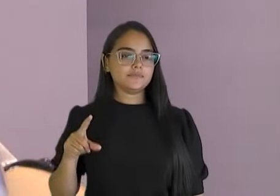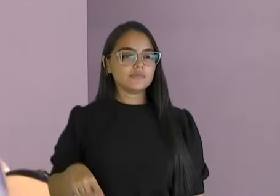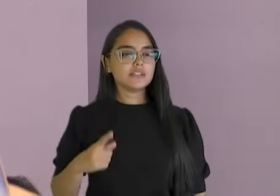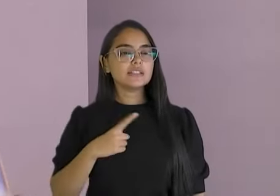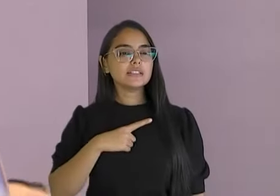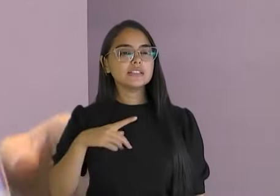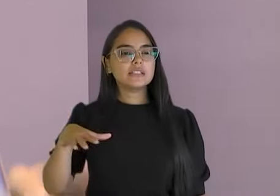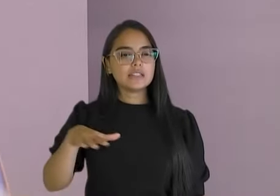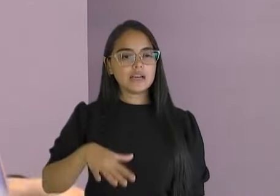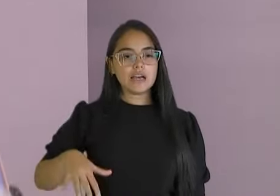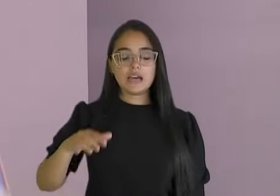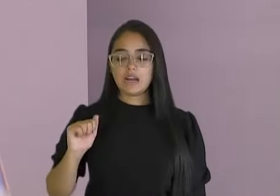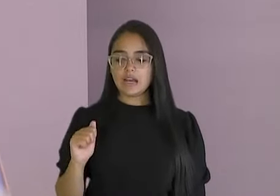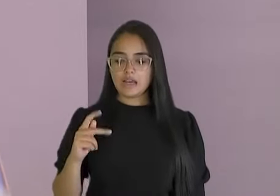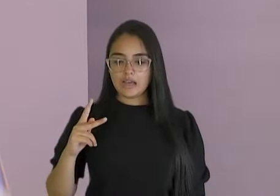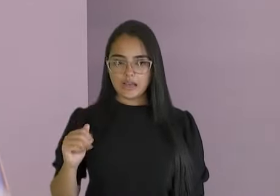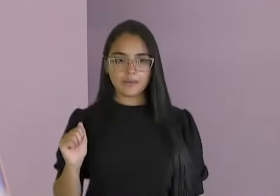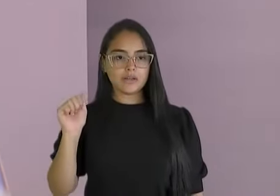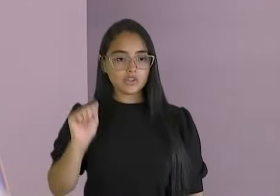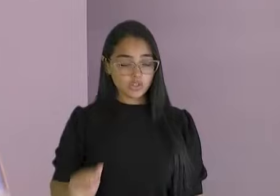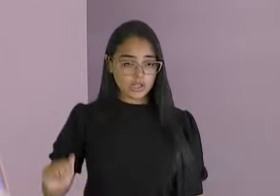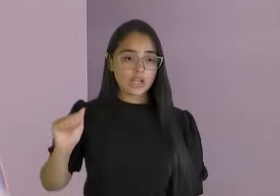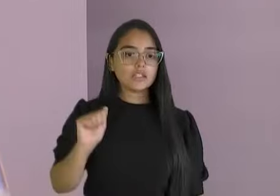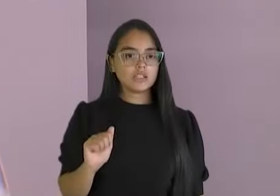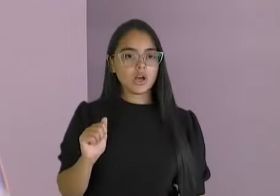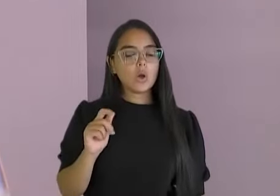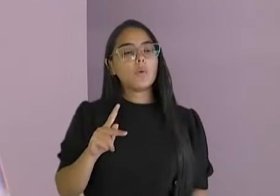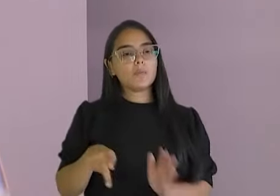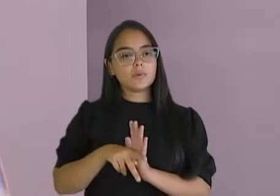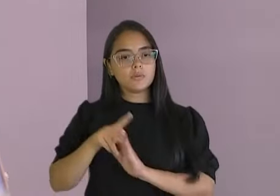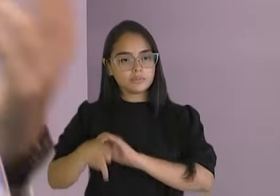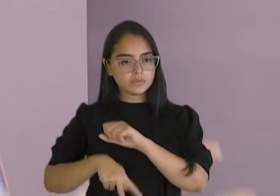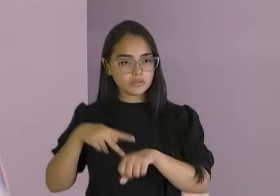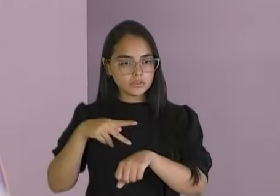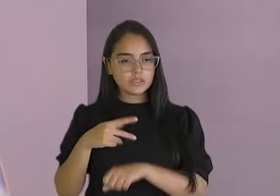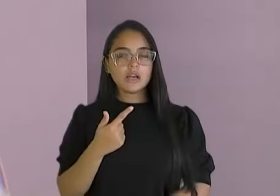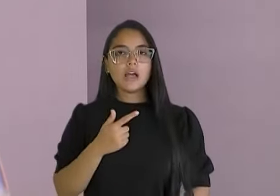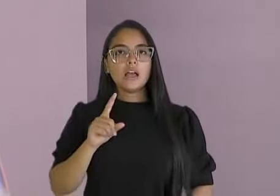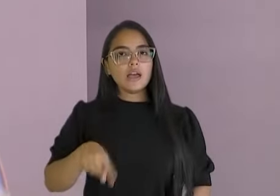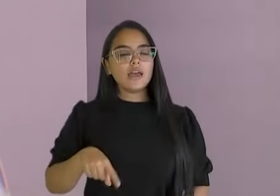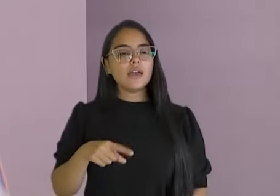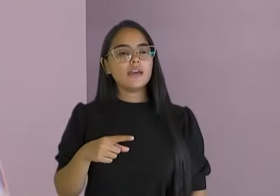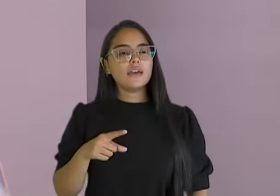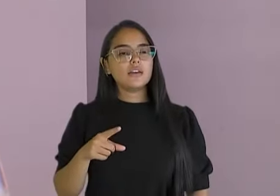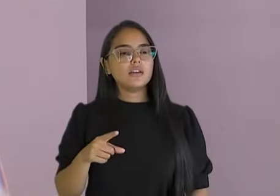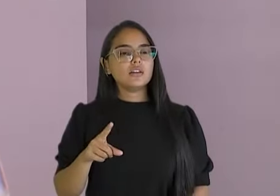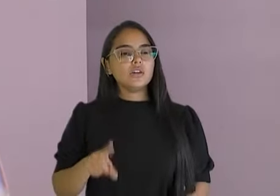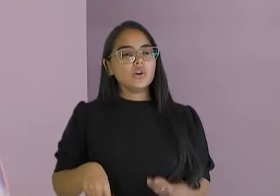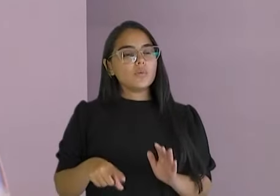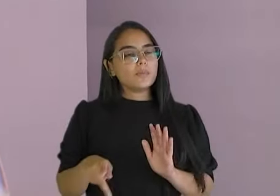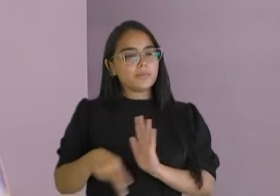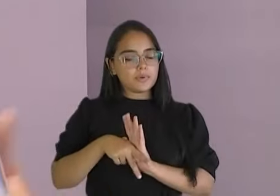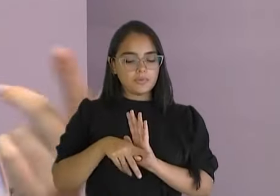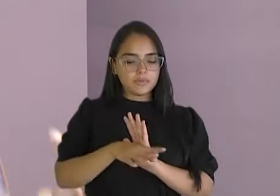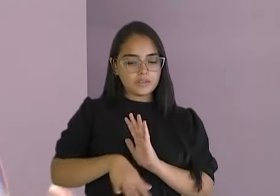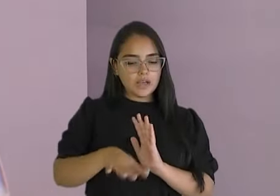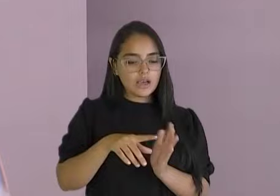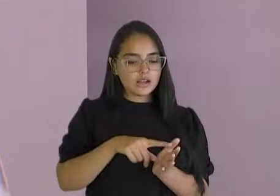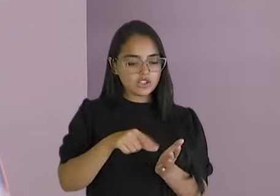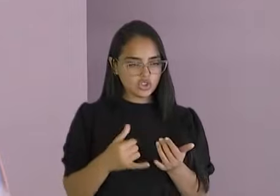usa da APA, né? Que é a Associação Psiquiatria Americana, e tem o CID também, o CID-11, né? Que entrou com o transtorno de jogo. Mas